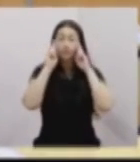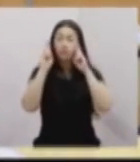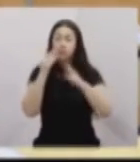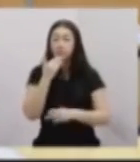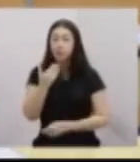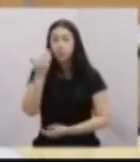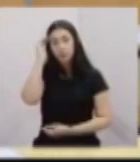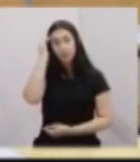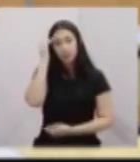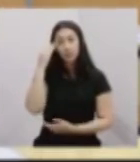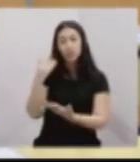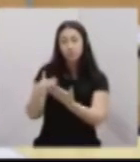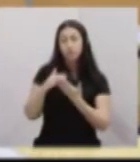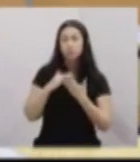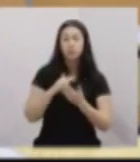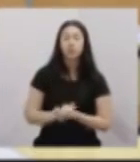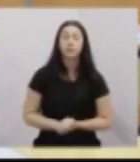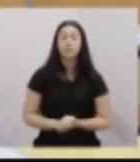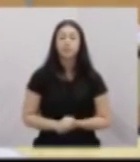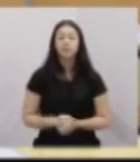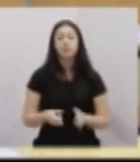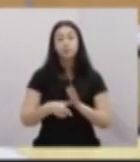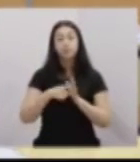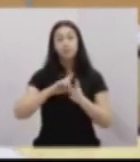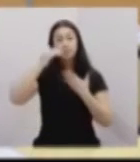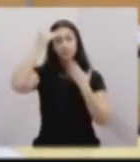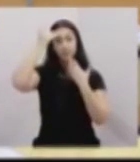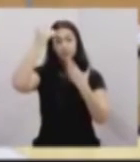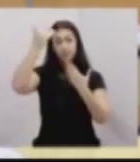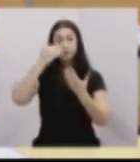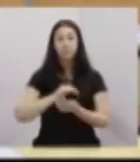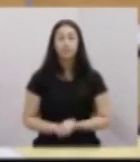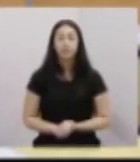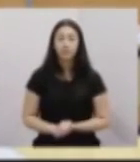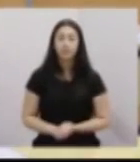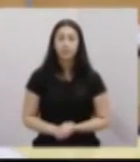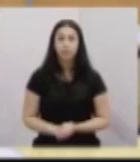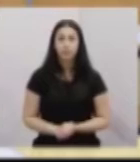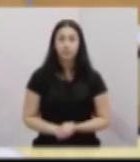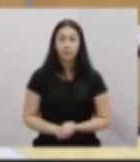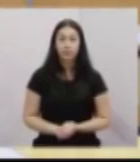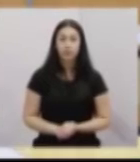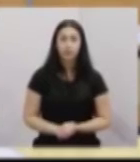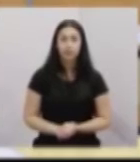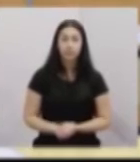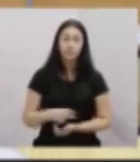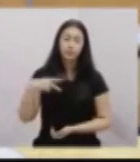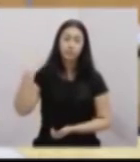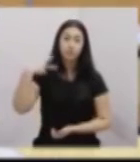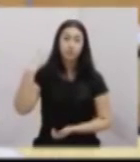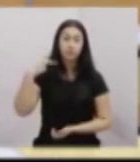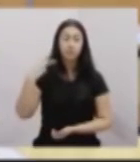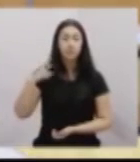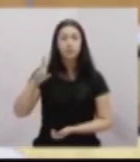recorremos à compreensão e aos préstimos dessa concessionária e, antecipando agradecimento pela atenção dispensada, subscrevemos: autoria